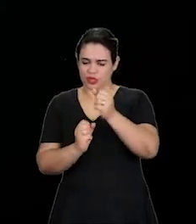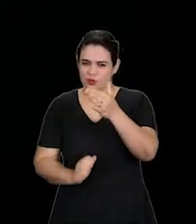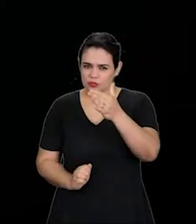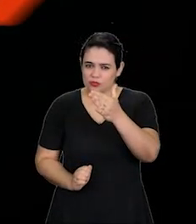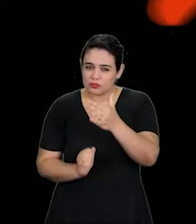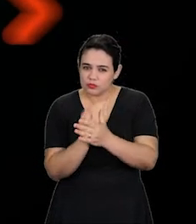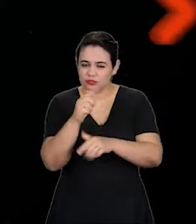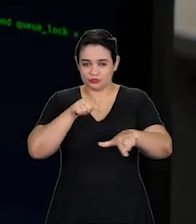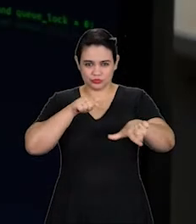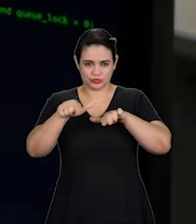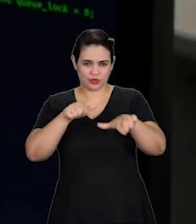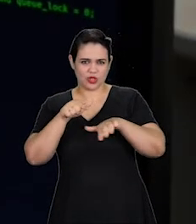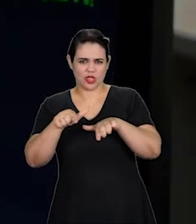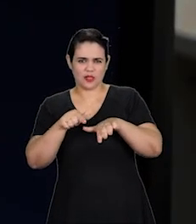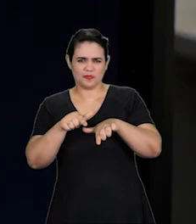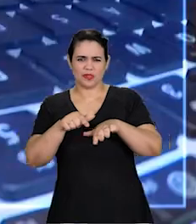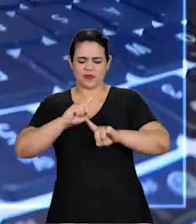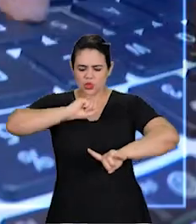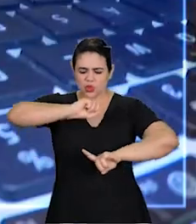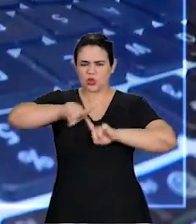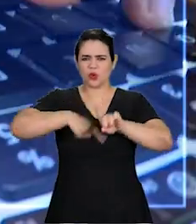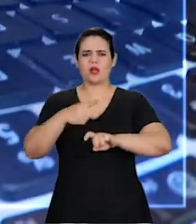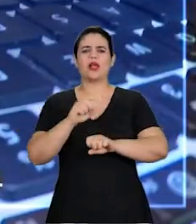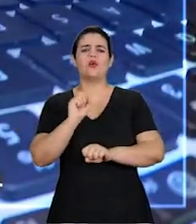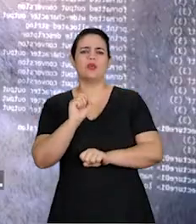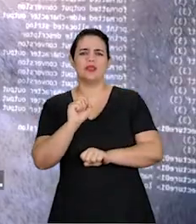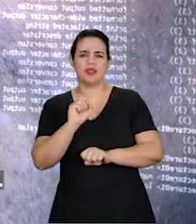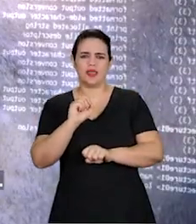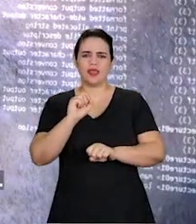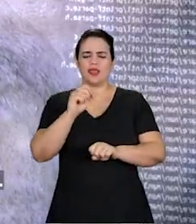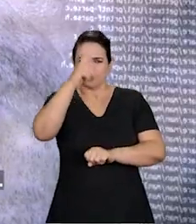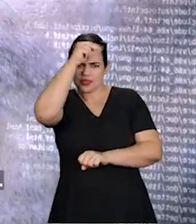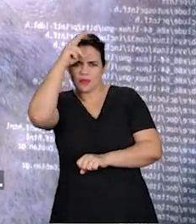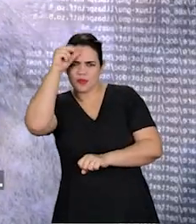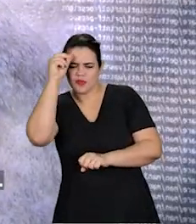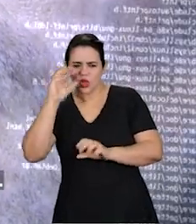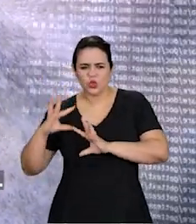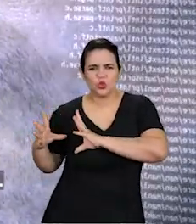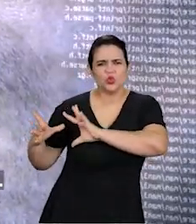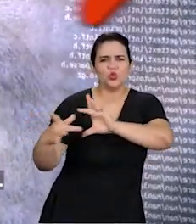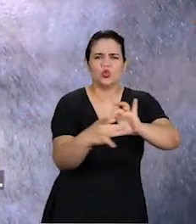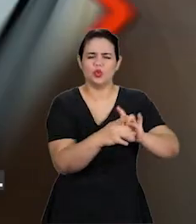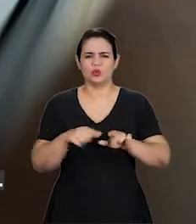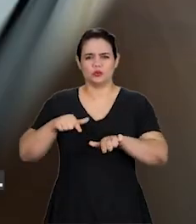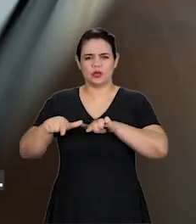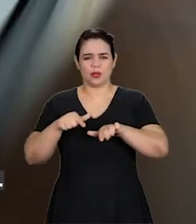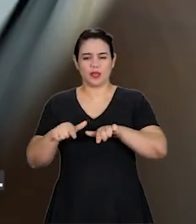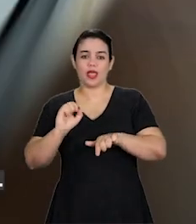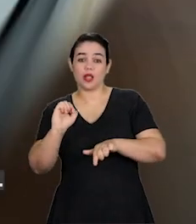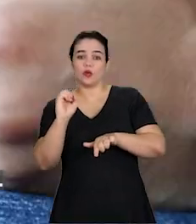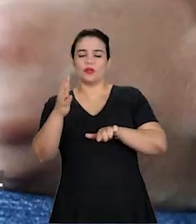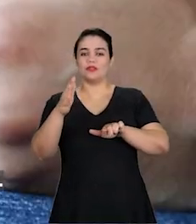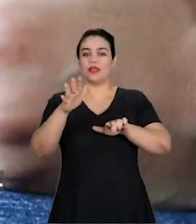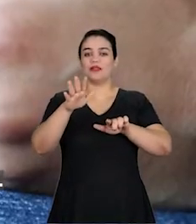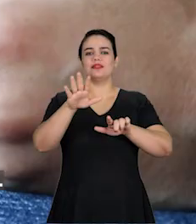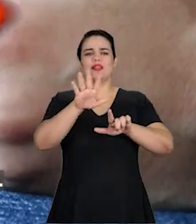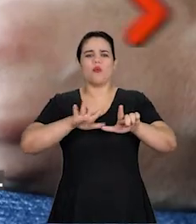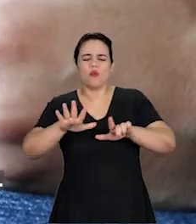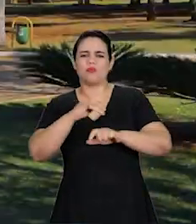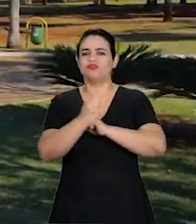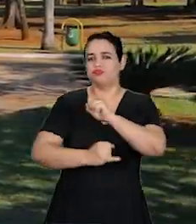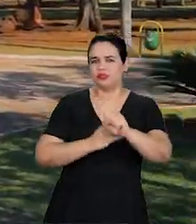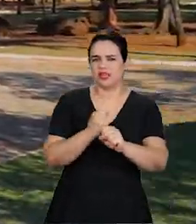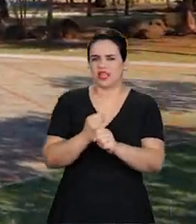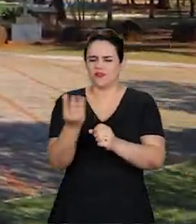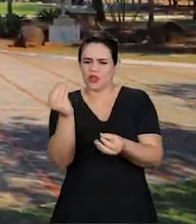a modernização do software de gestão da prefeitura, permitindo que todos os serviços oferecidos sejam realizados